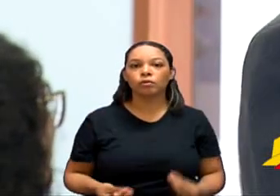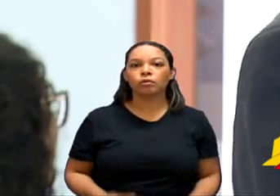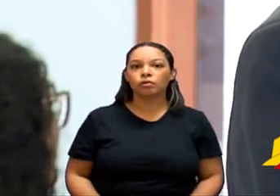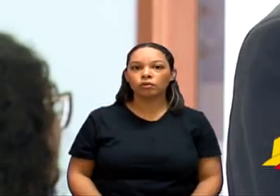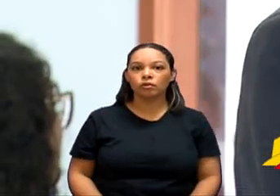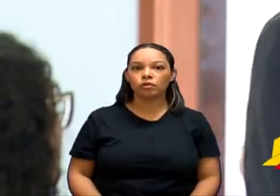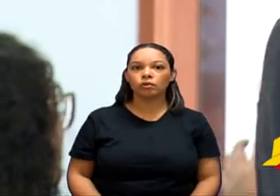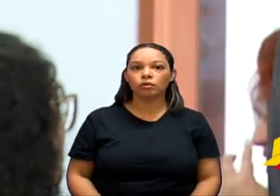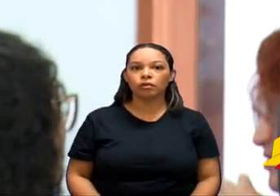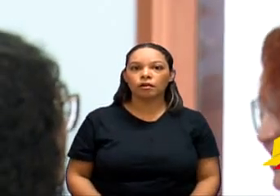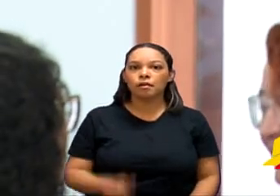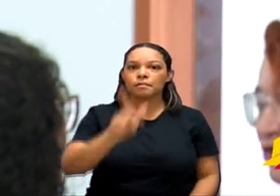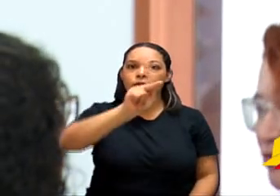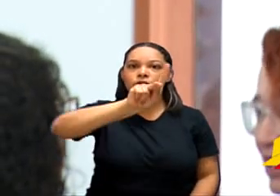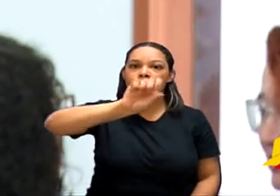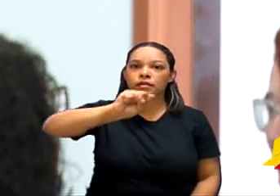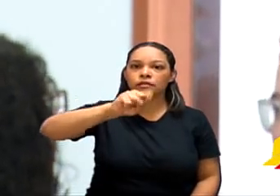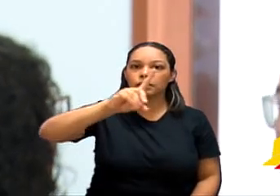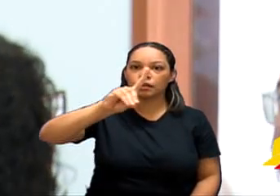do PSDB na época.